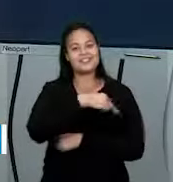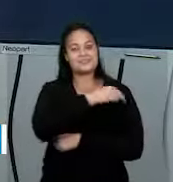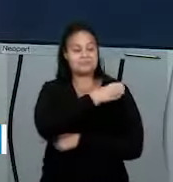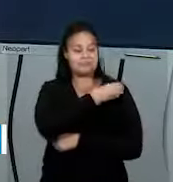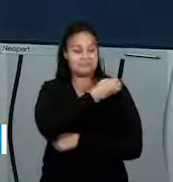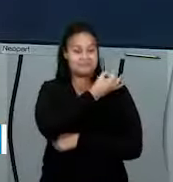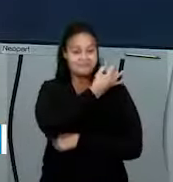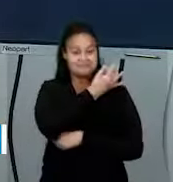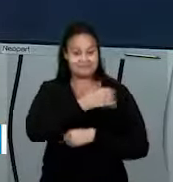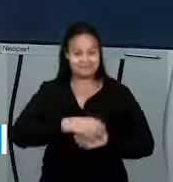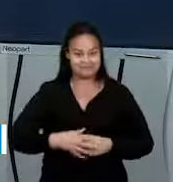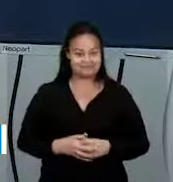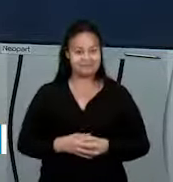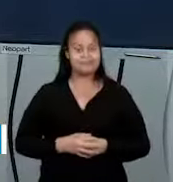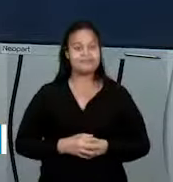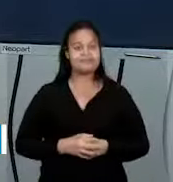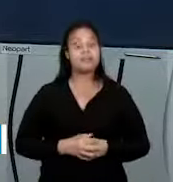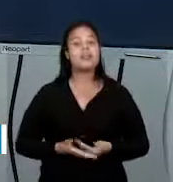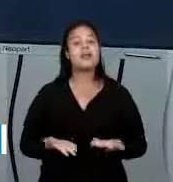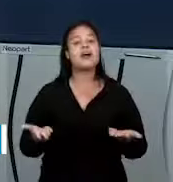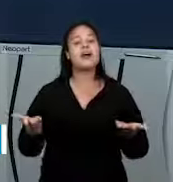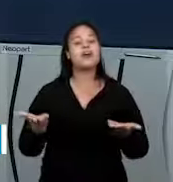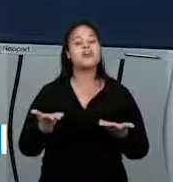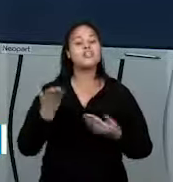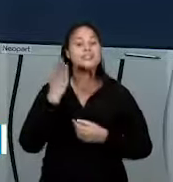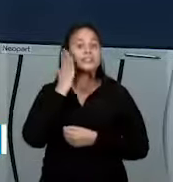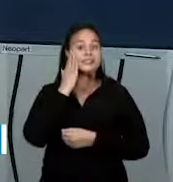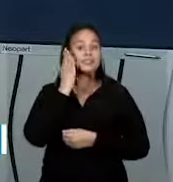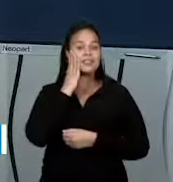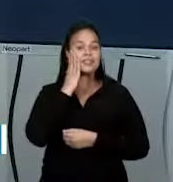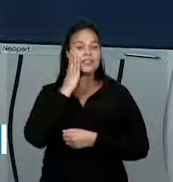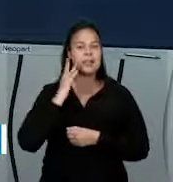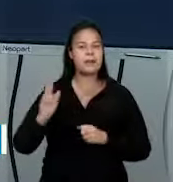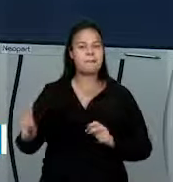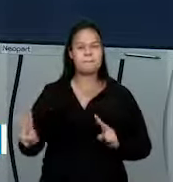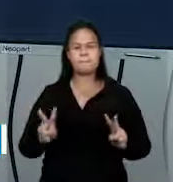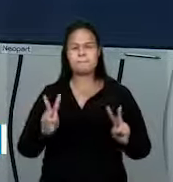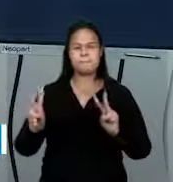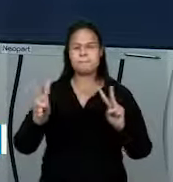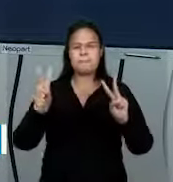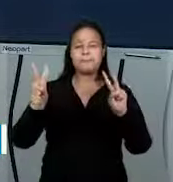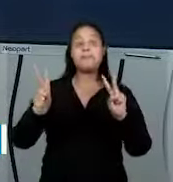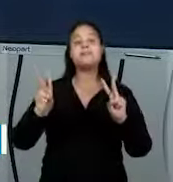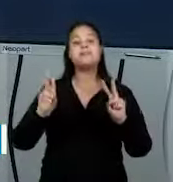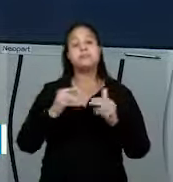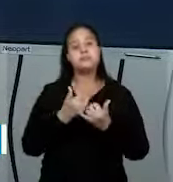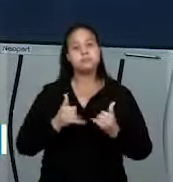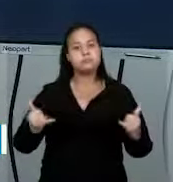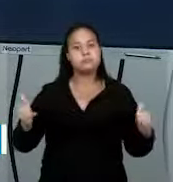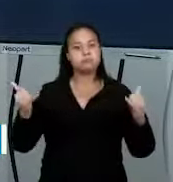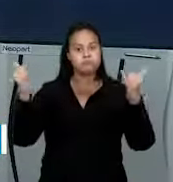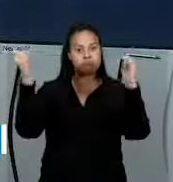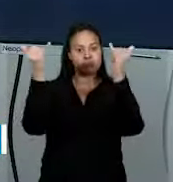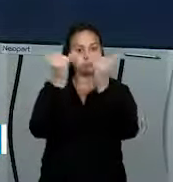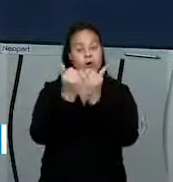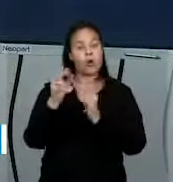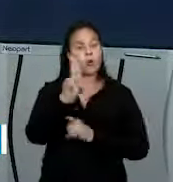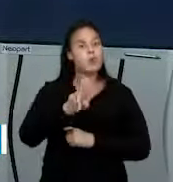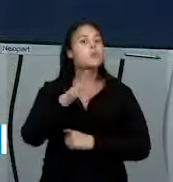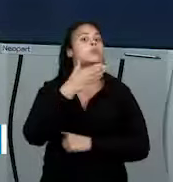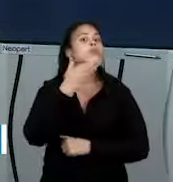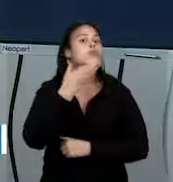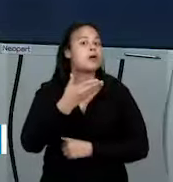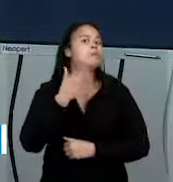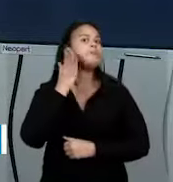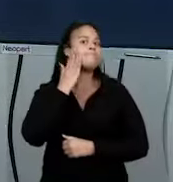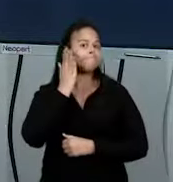Na aula de hoje, iremos compreender o conceito de potência elétrica e suas aplicações.